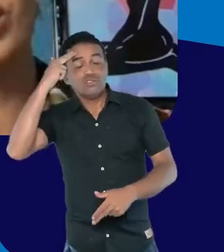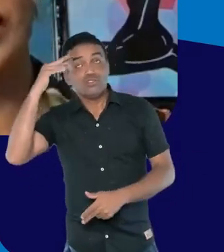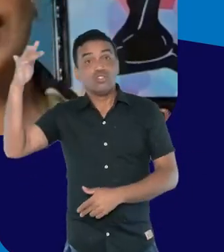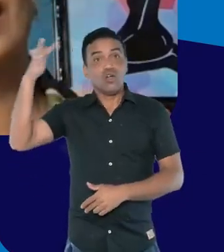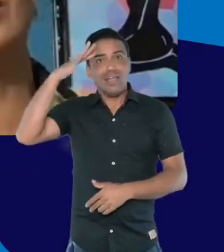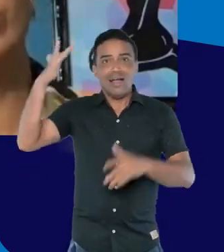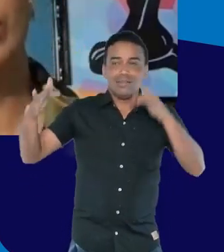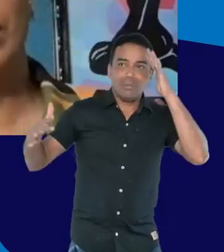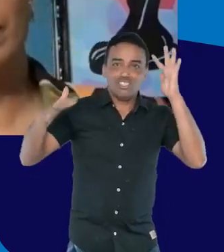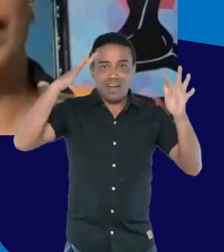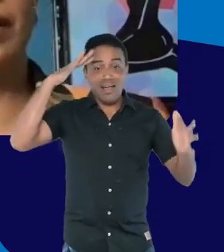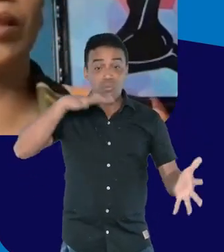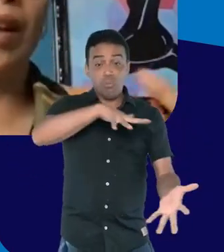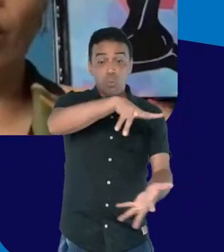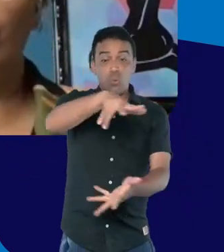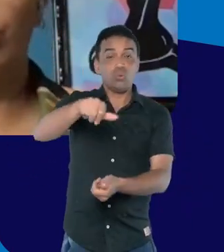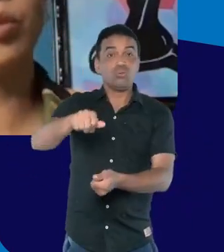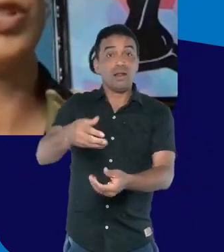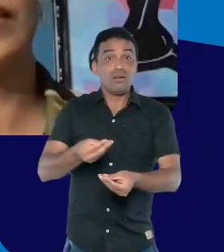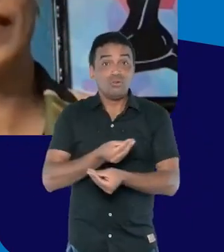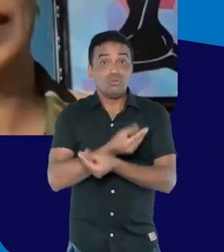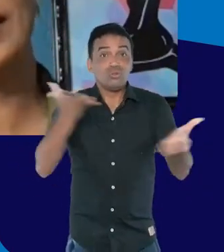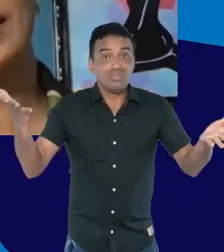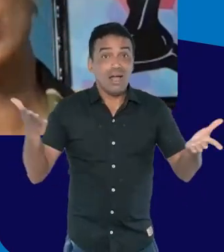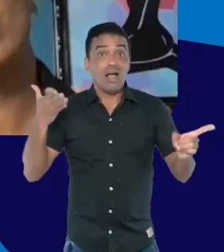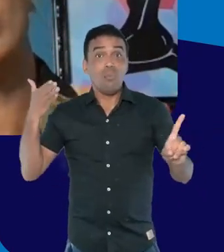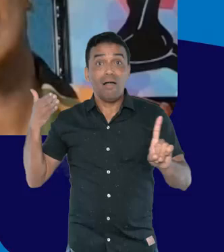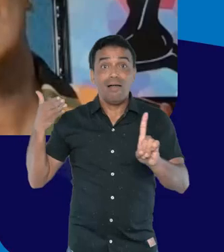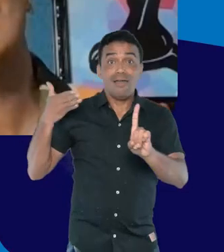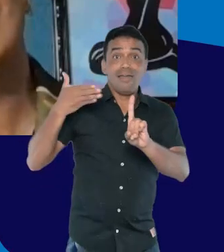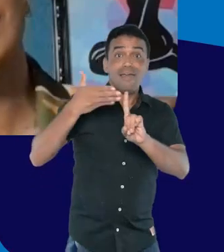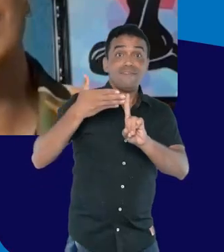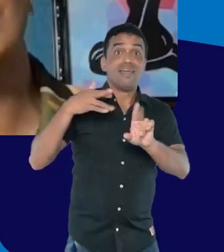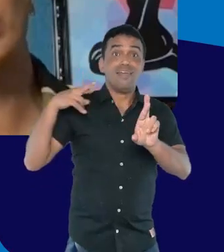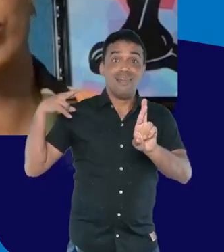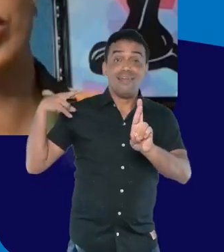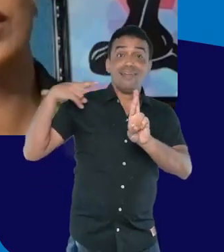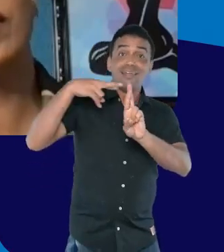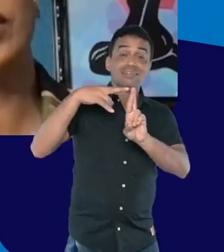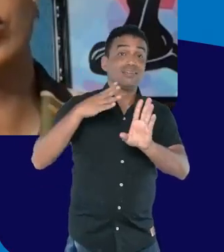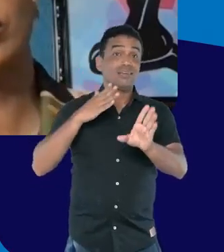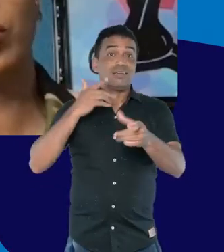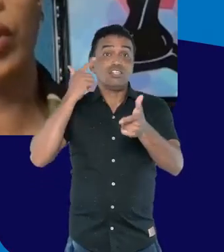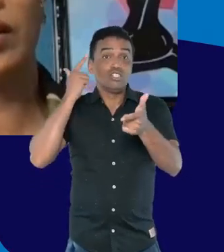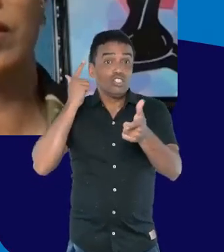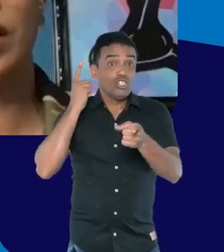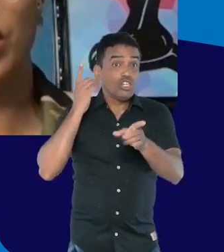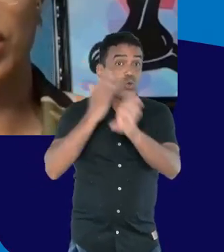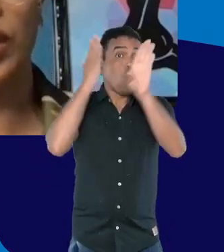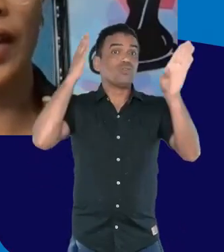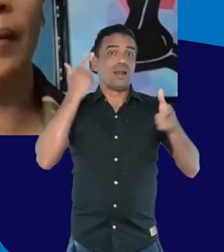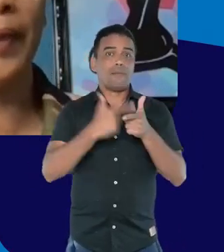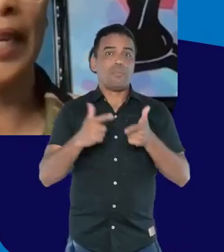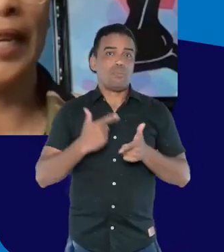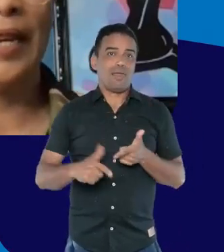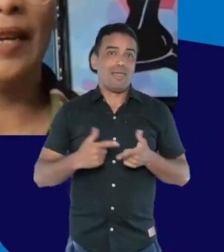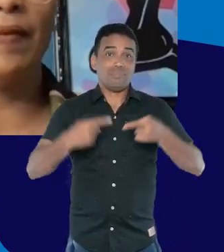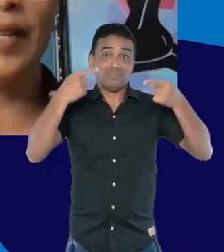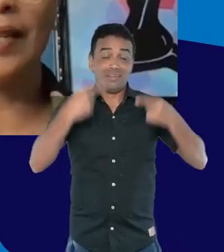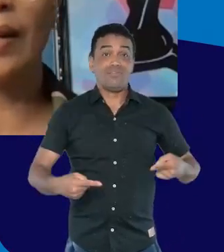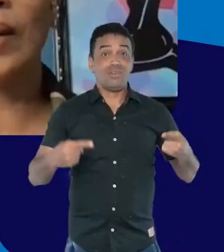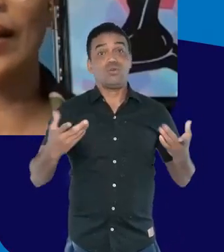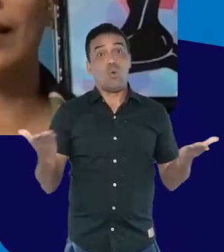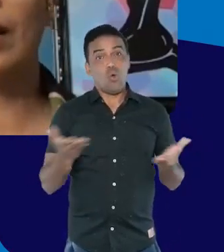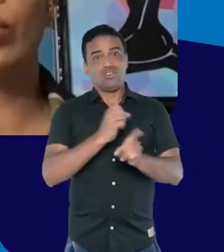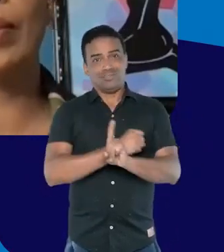mundo imaginado, para nos dar algum tipo de referência de encontrar saídas para os desafios contemporâneos que a gente tem. E